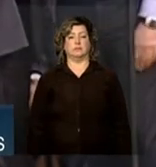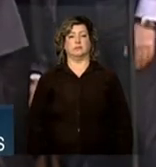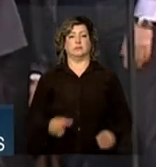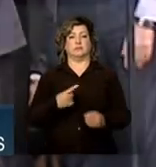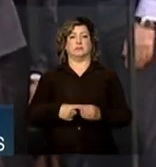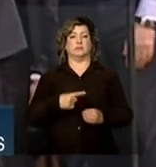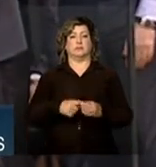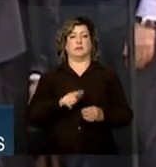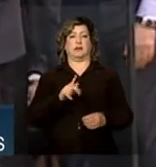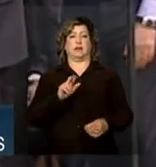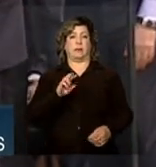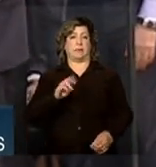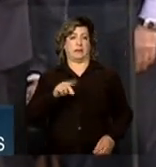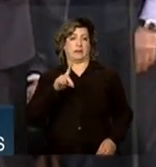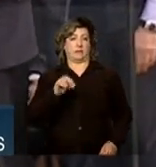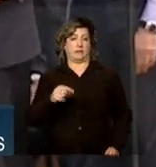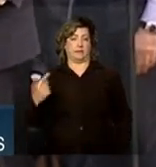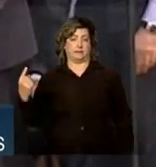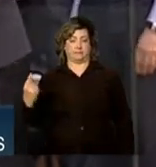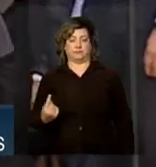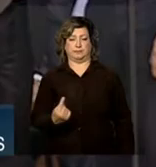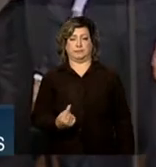Gramado Nestor Tissot.